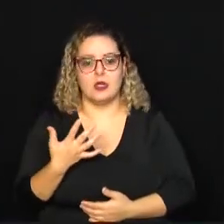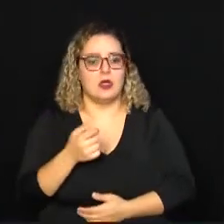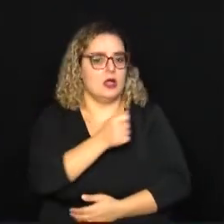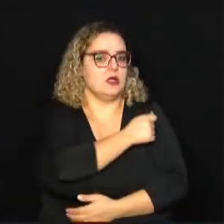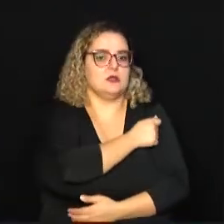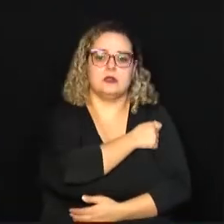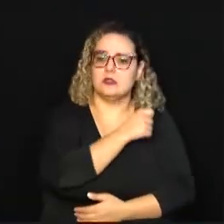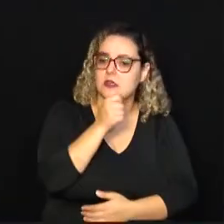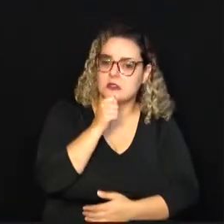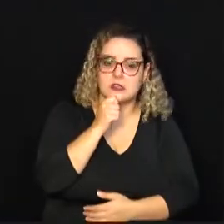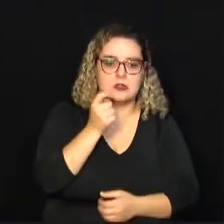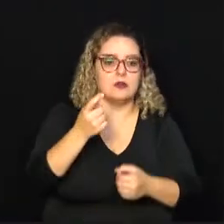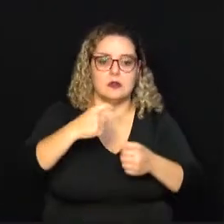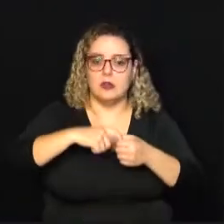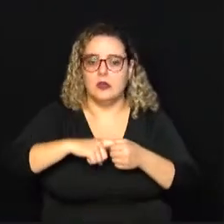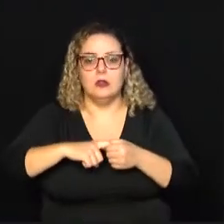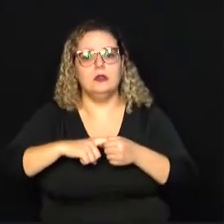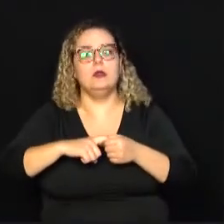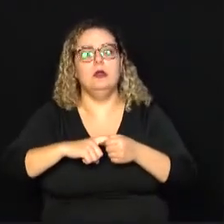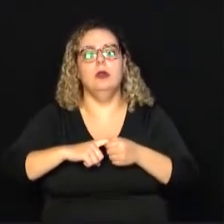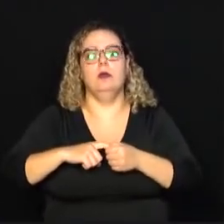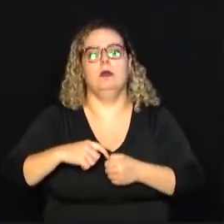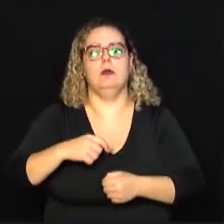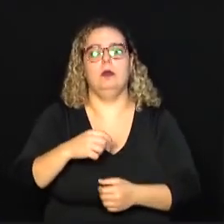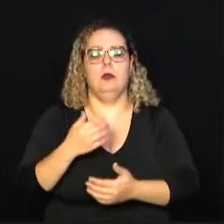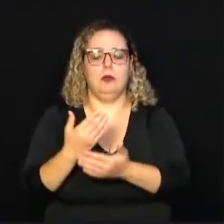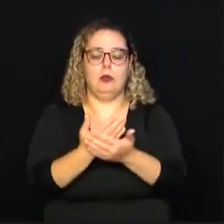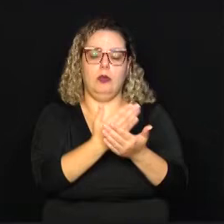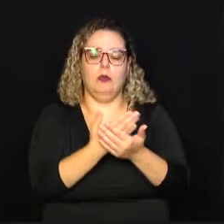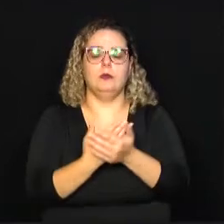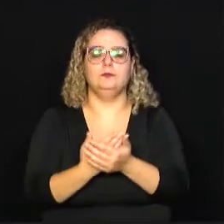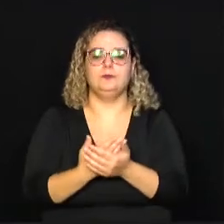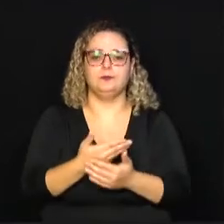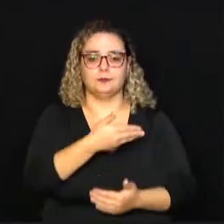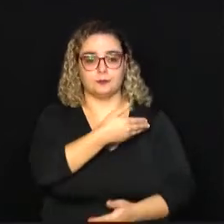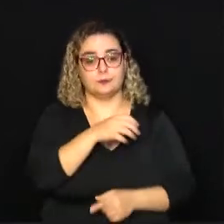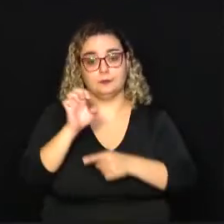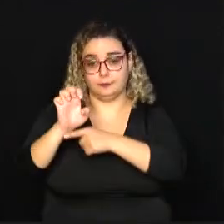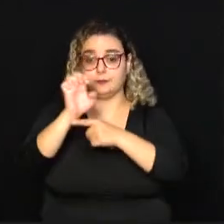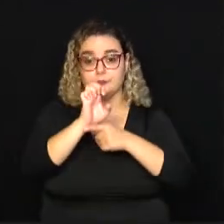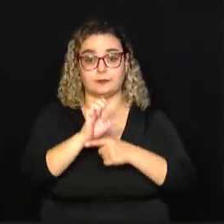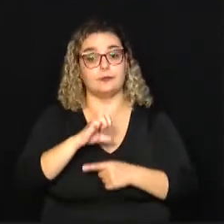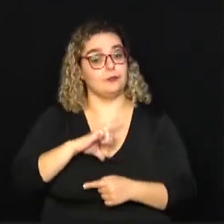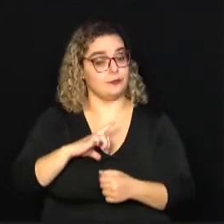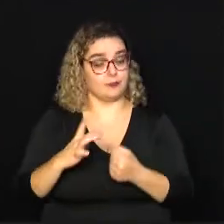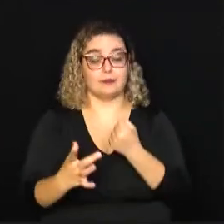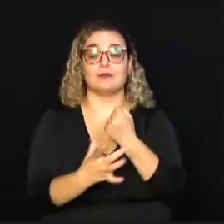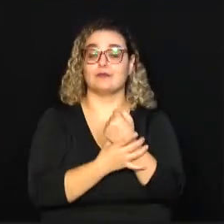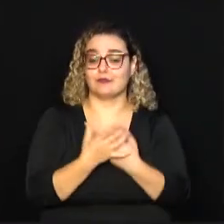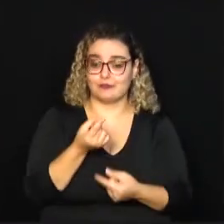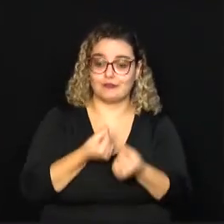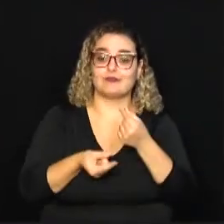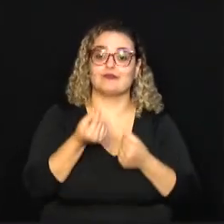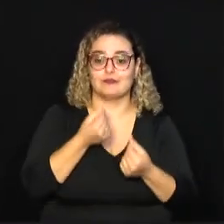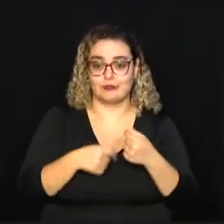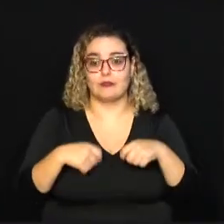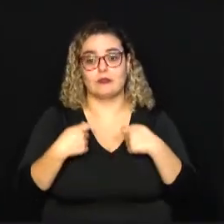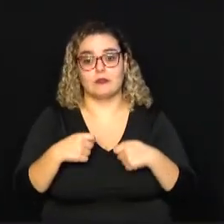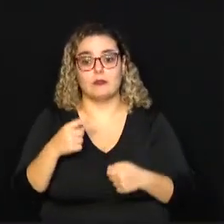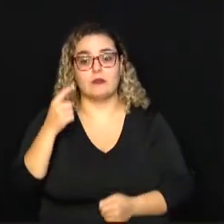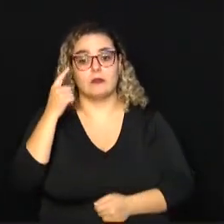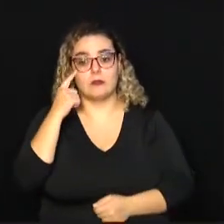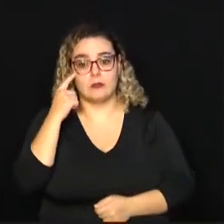mais, tem a questão das escolas estaduais também. A gente sabe que tem segurança econômica, né, precisa ser pensado, a gente tem que